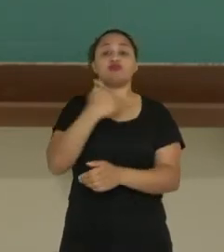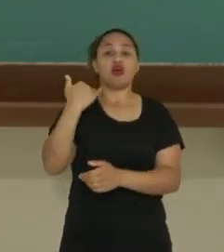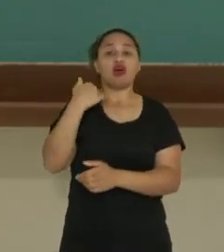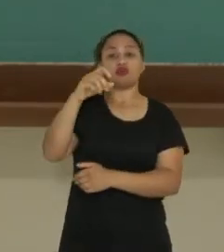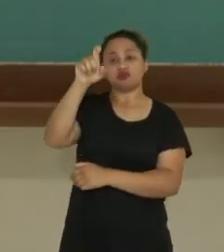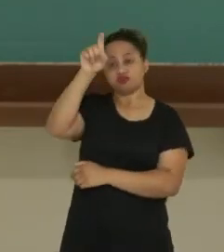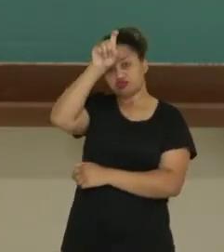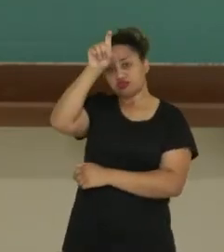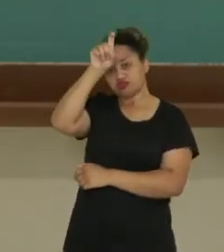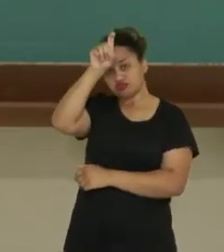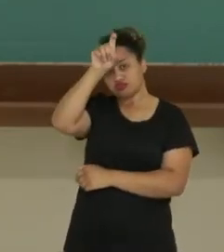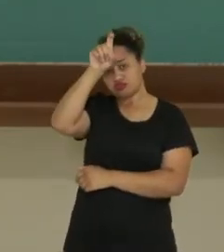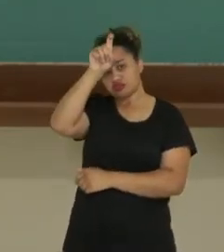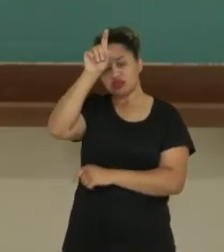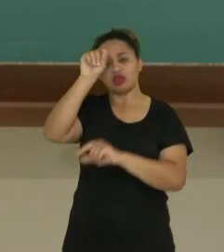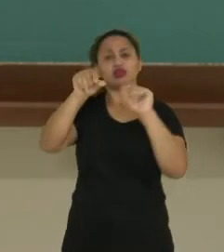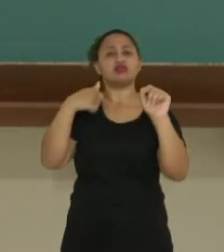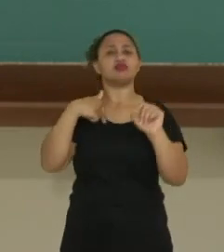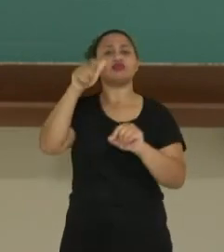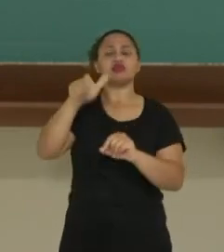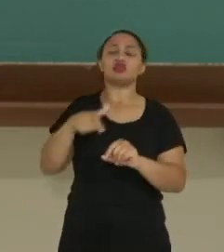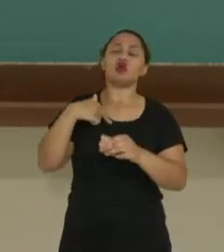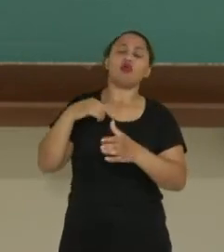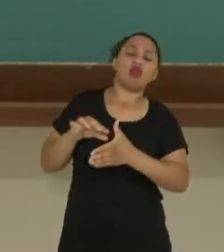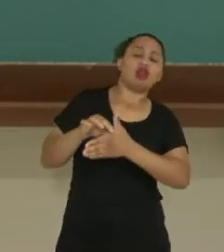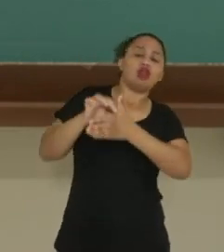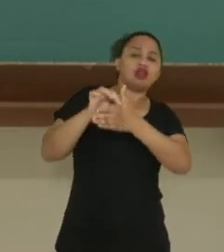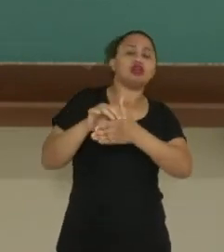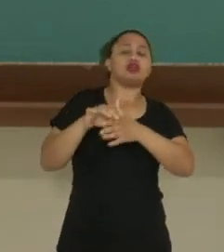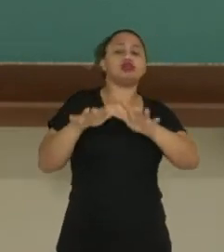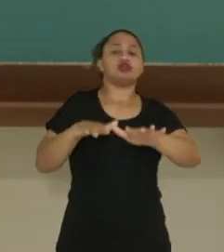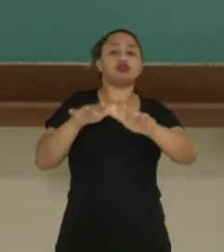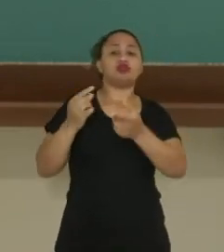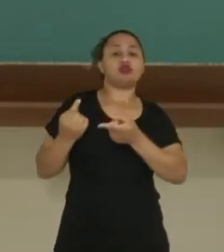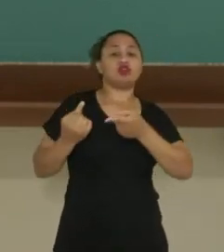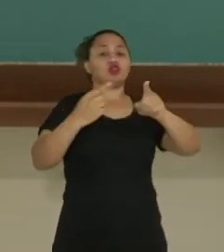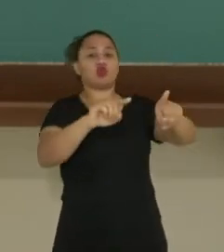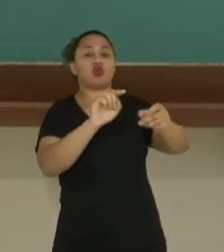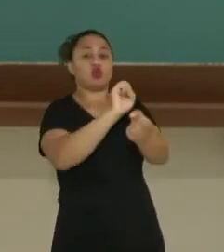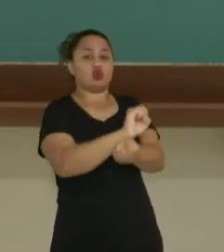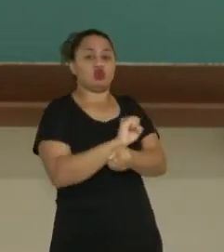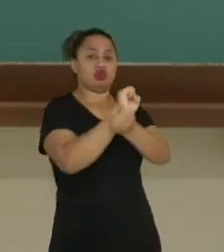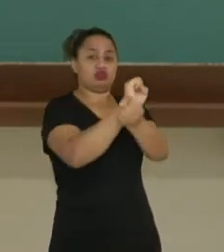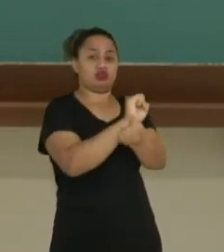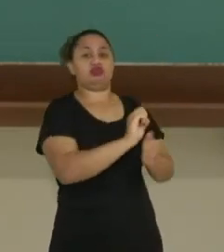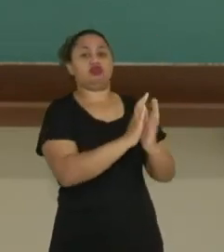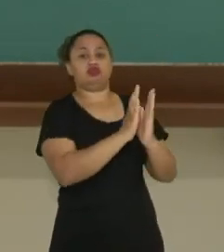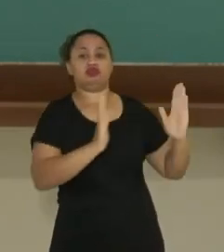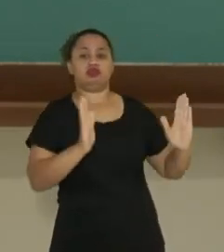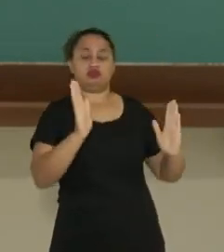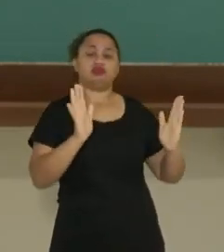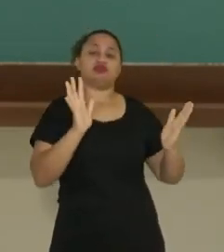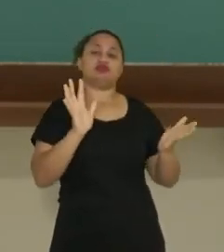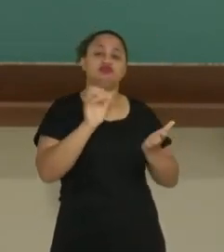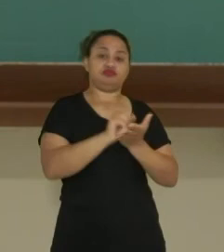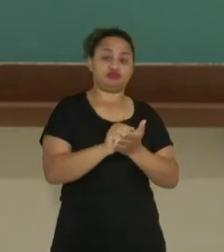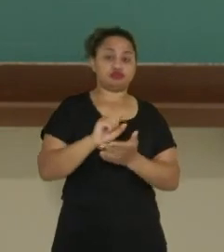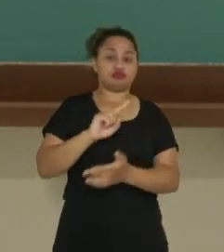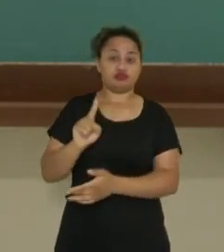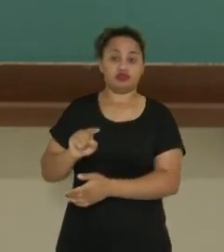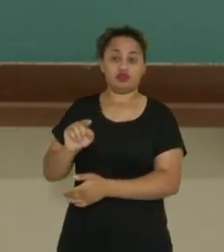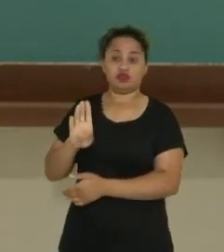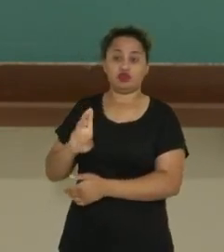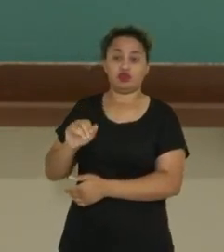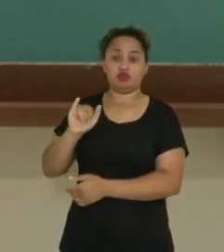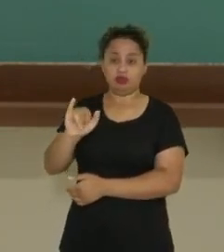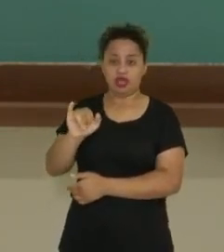grandes líderes, né, do movimento contra a escravidão durante o período colonial. Zumbi dos Palmares foi assassinado